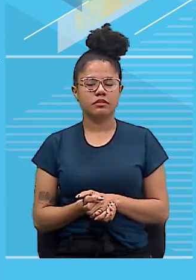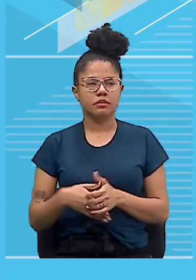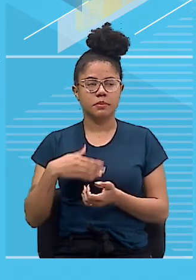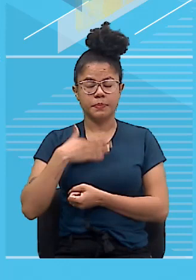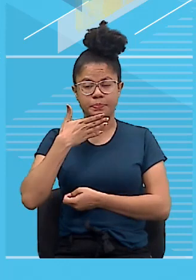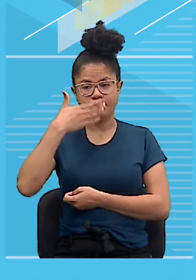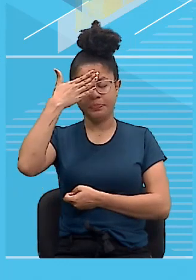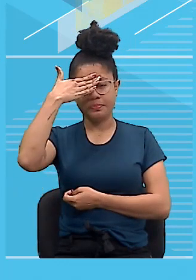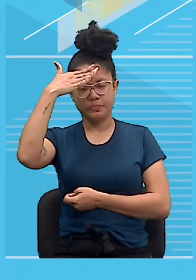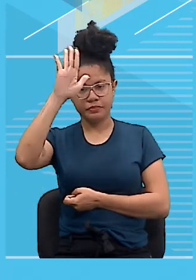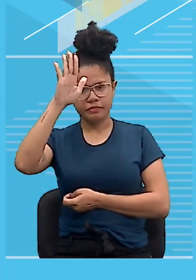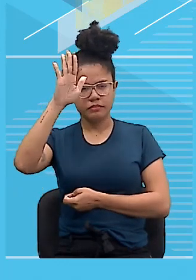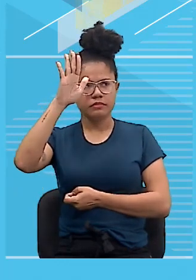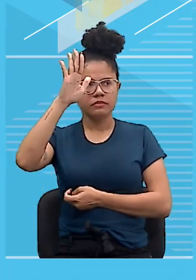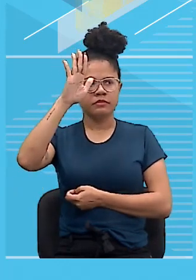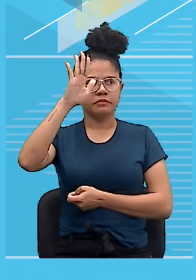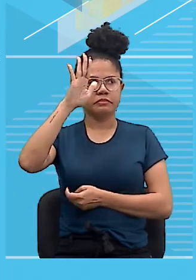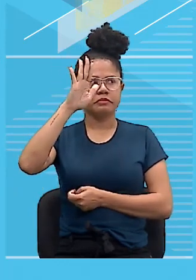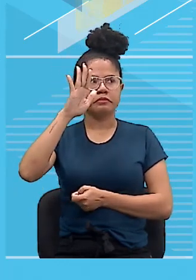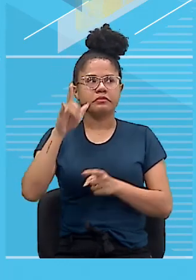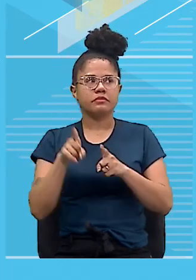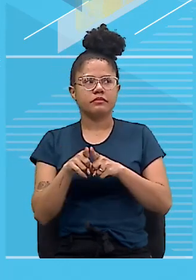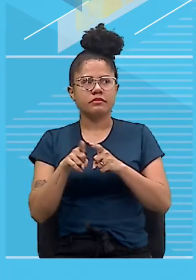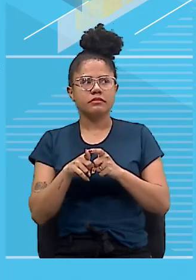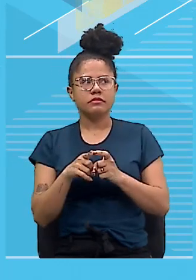muçulmanos surgiu o grupo boko haram